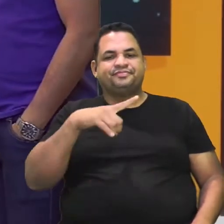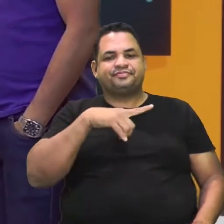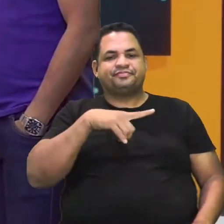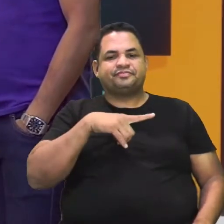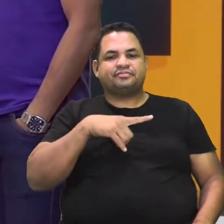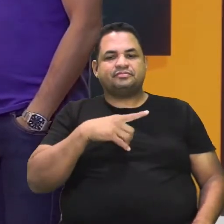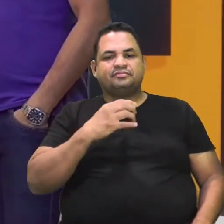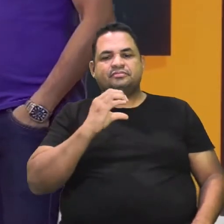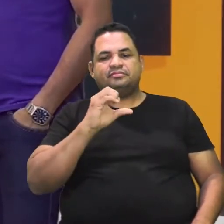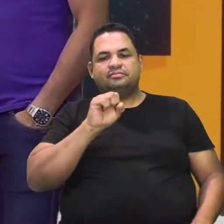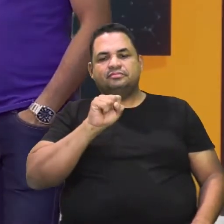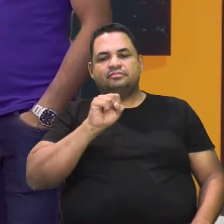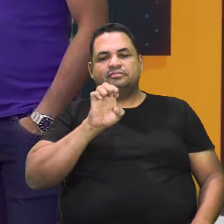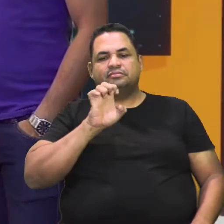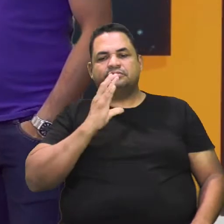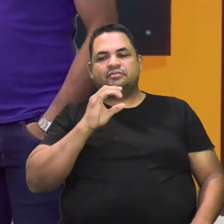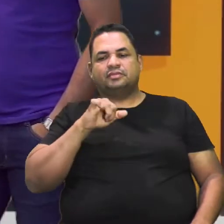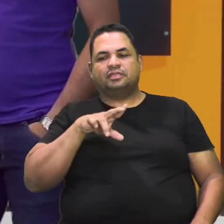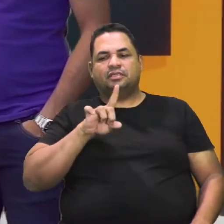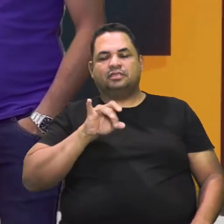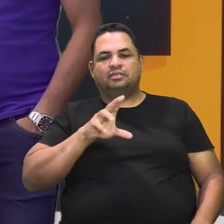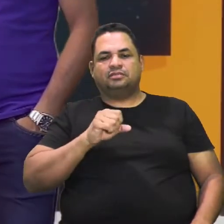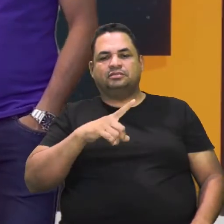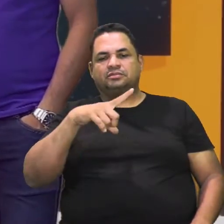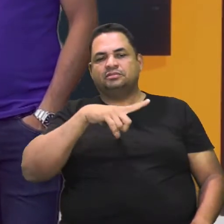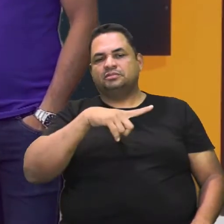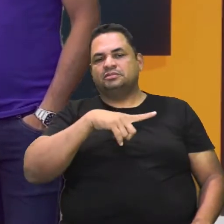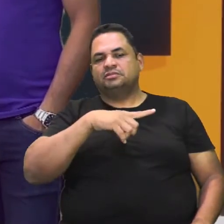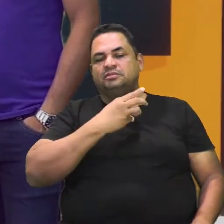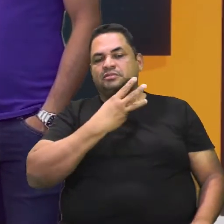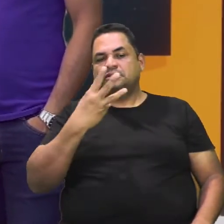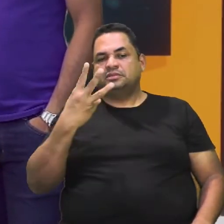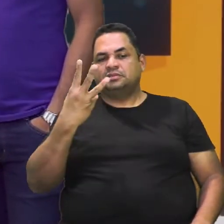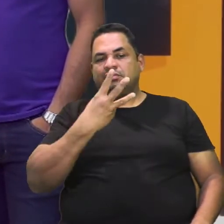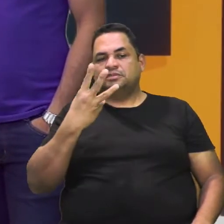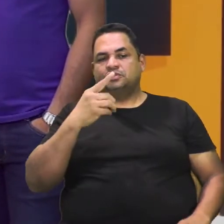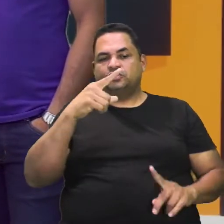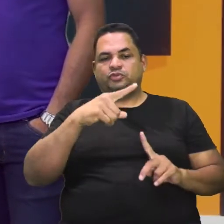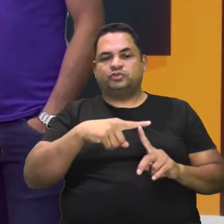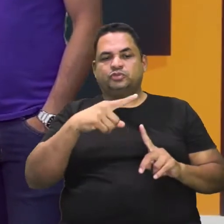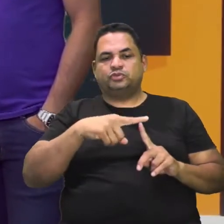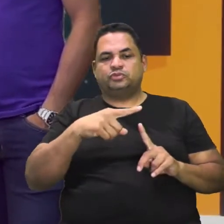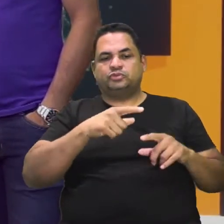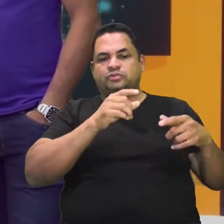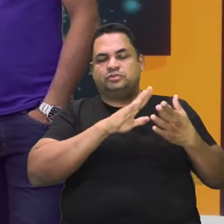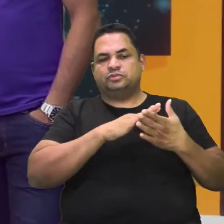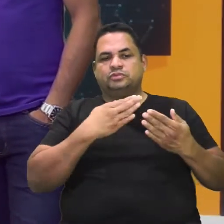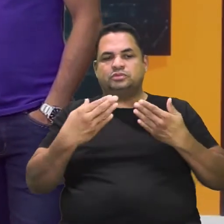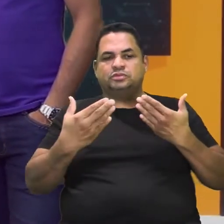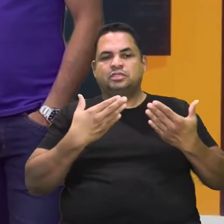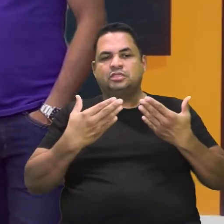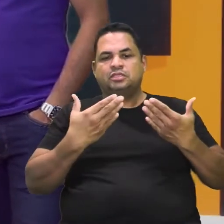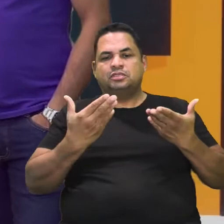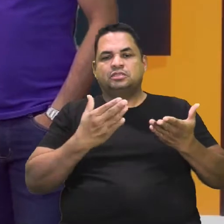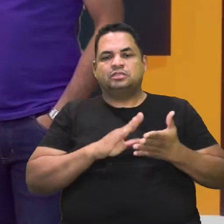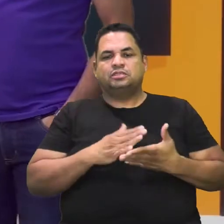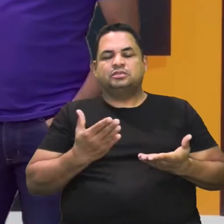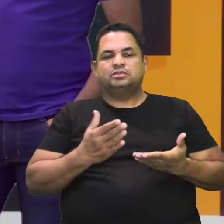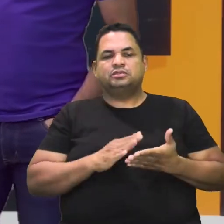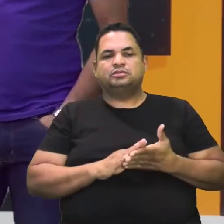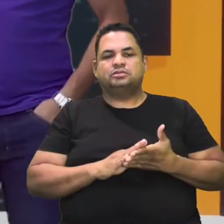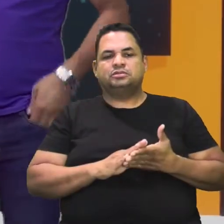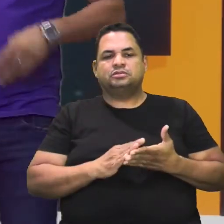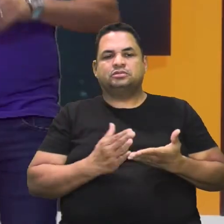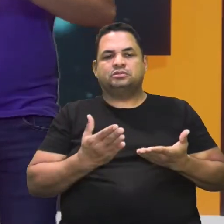temos a secante, né? Dos 3 tipos de posição relativa entre reta e circunferência, temos a secante. Essa sim, ela